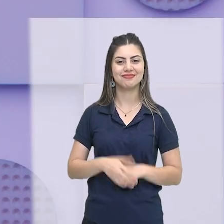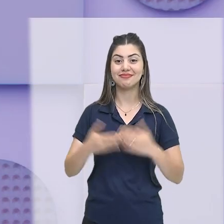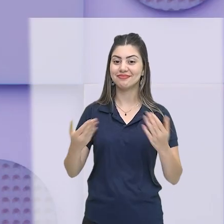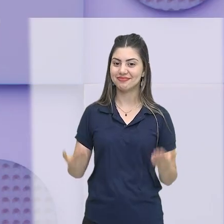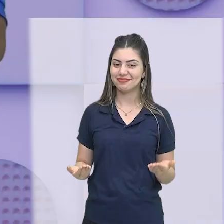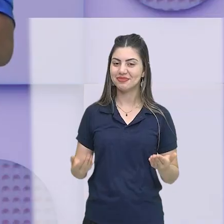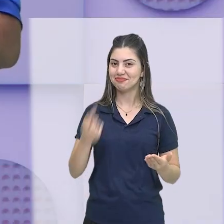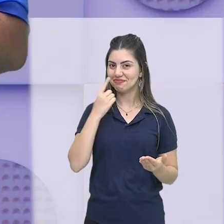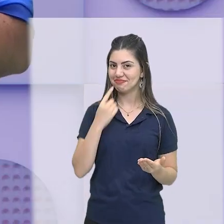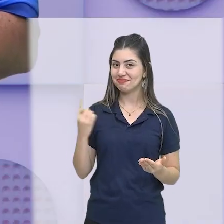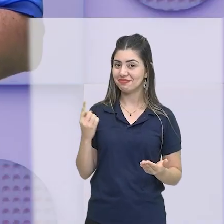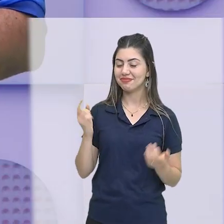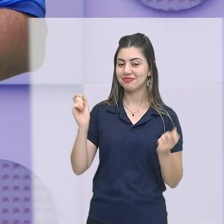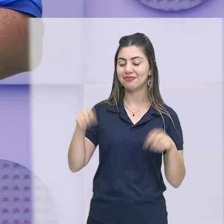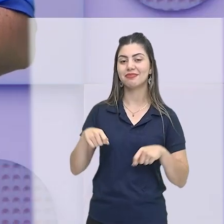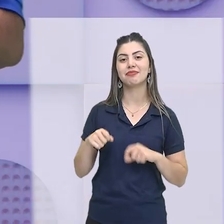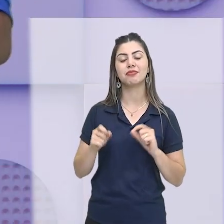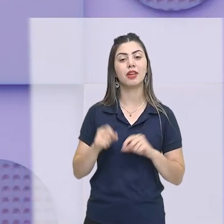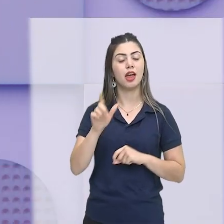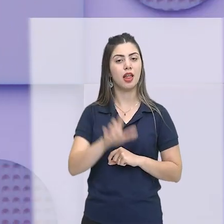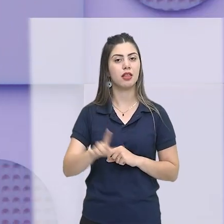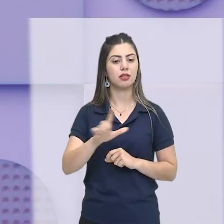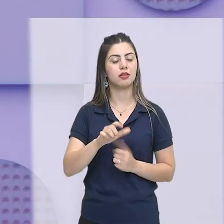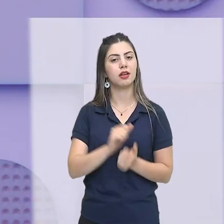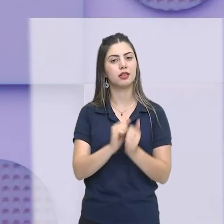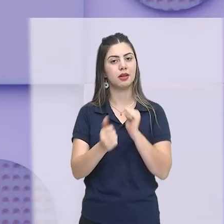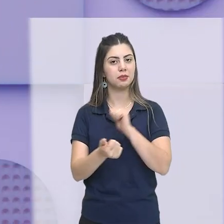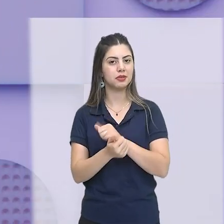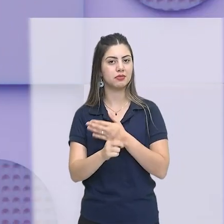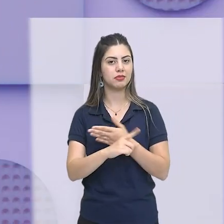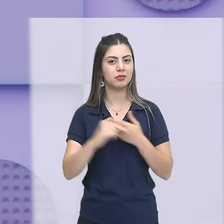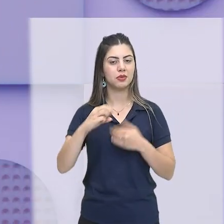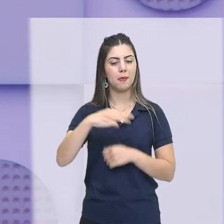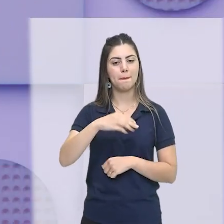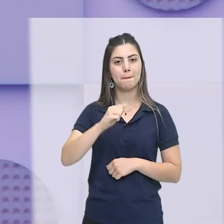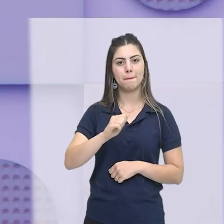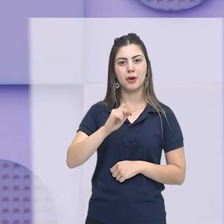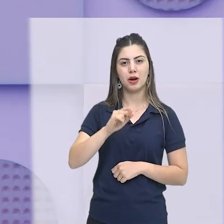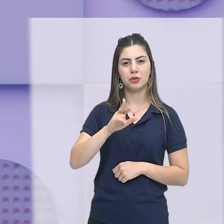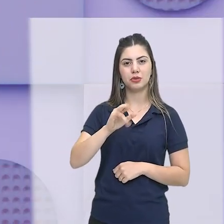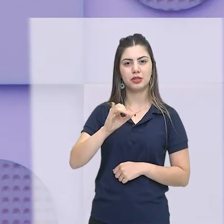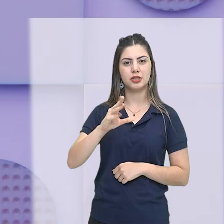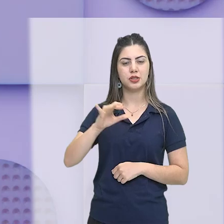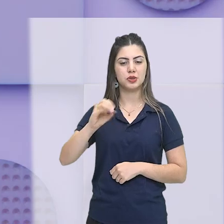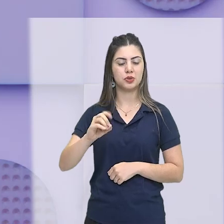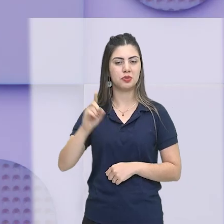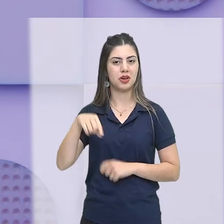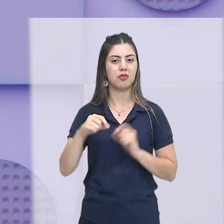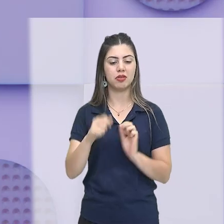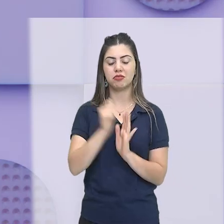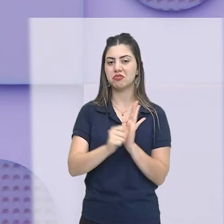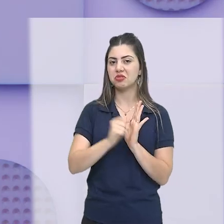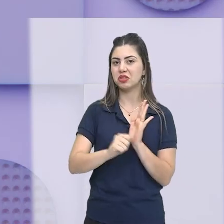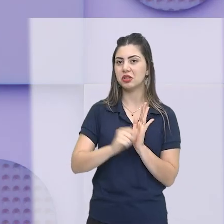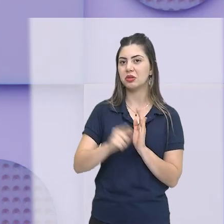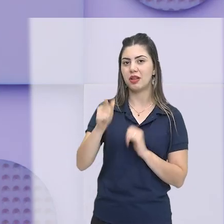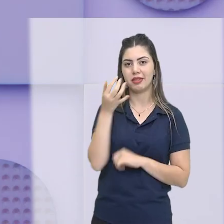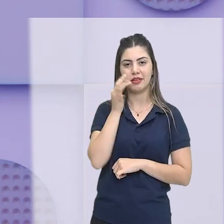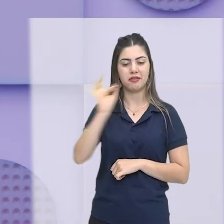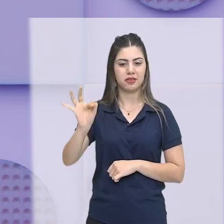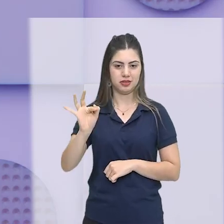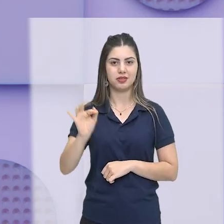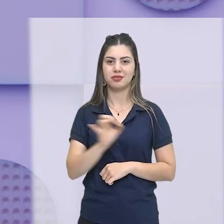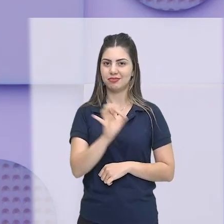Então, essa é uma adaptação de um clássico do Maurice Durand, um grande escritor francês, chamado